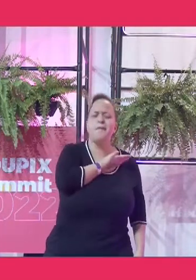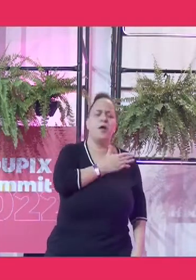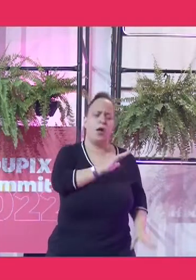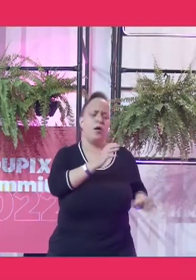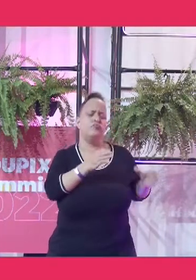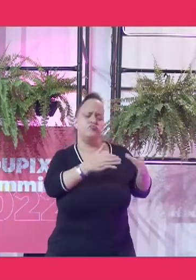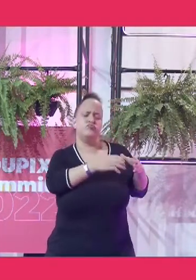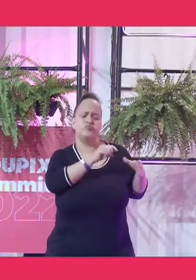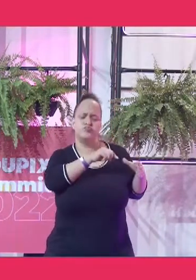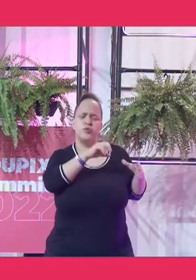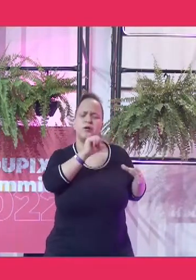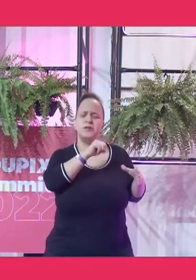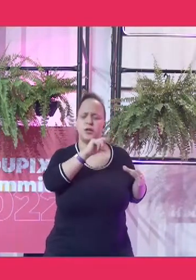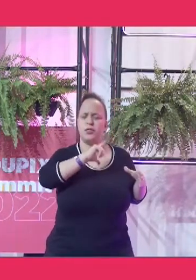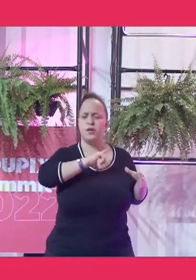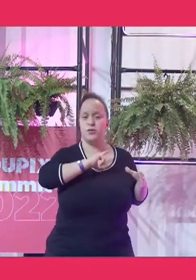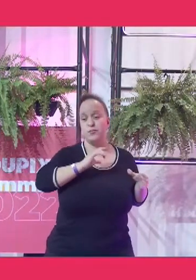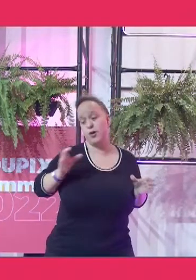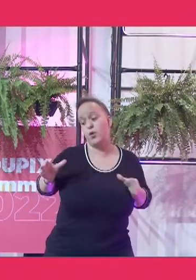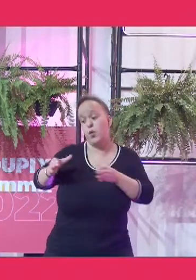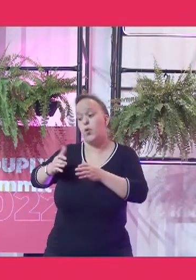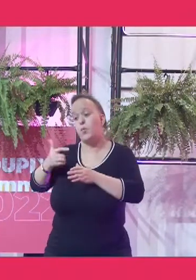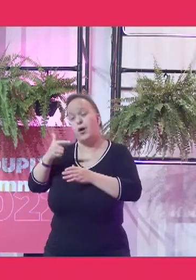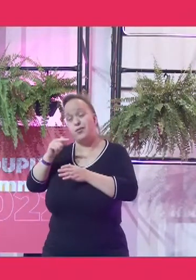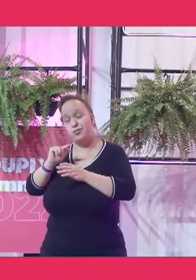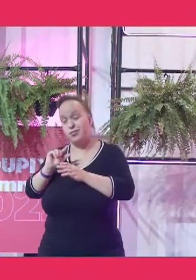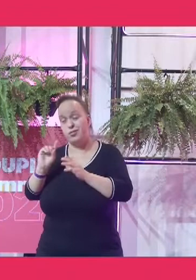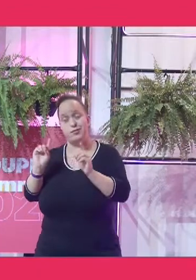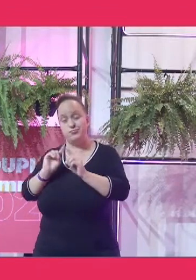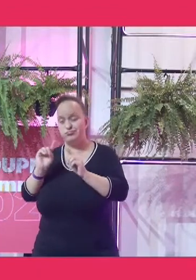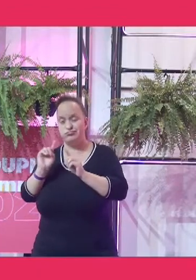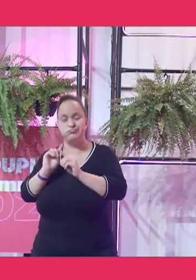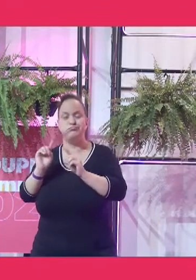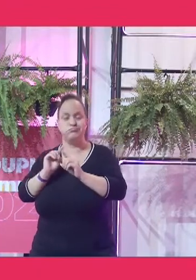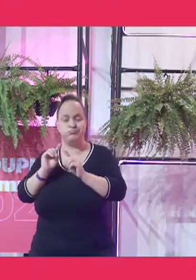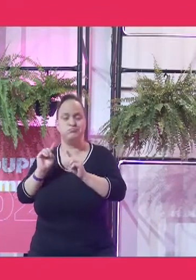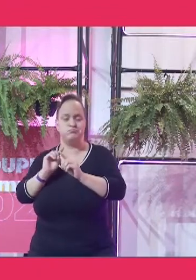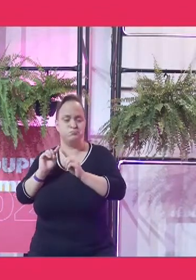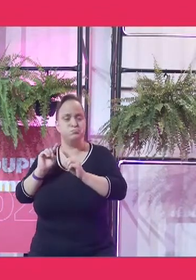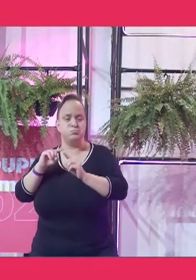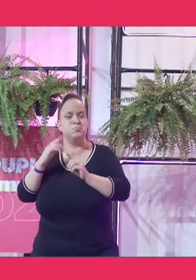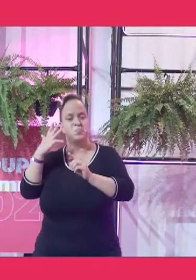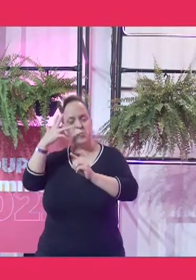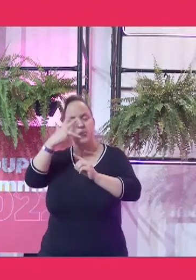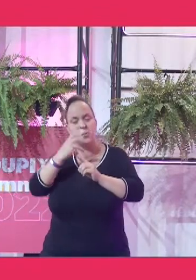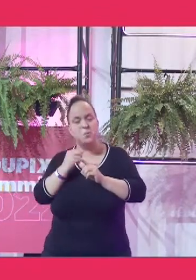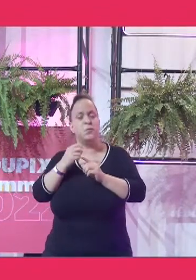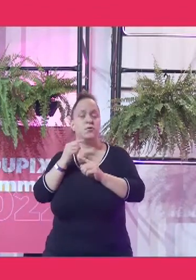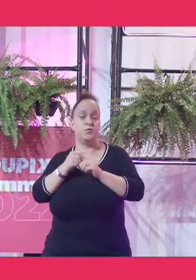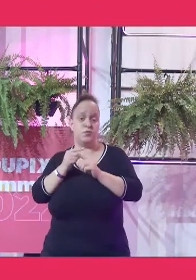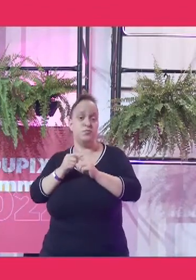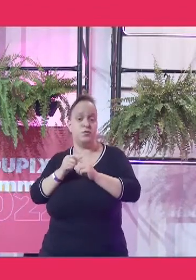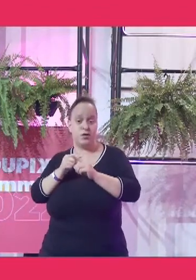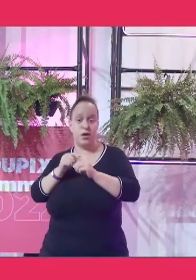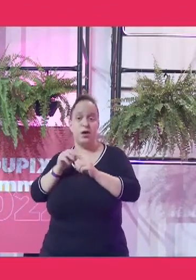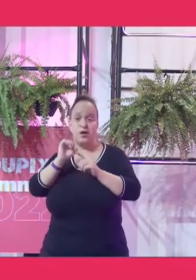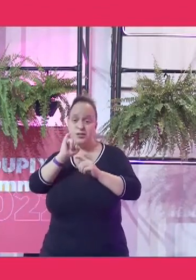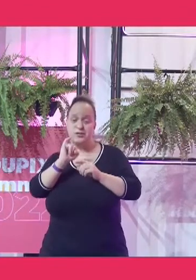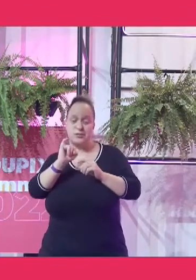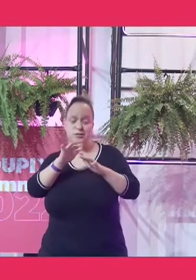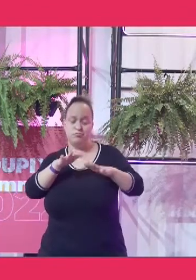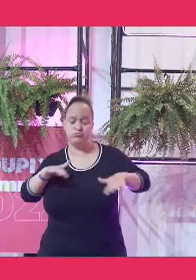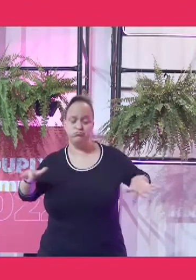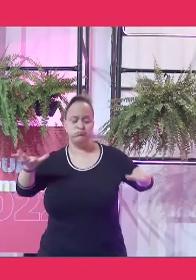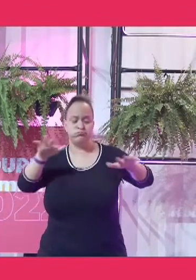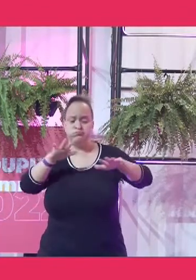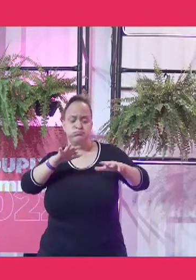sim, mas tem uma parte que não, né? E eu acho que isso que é o bonito da internet. É muito legal quando tem espaço